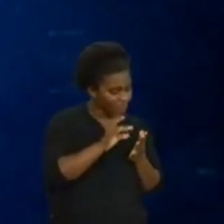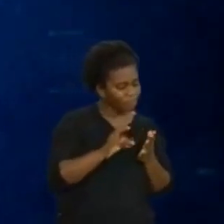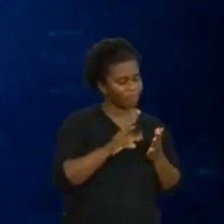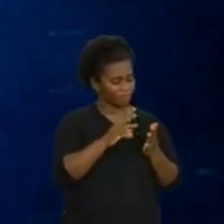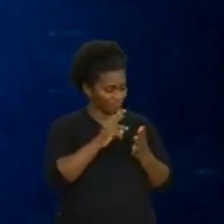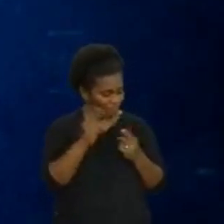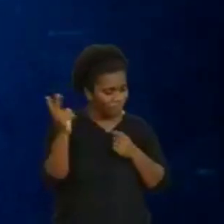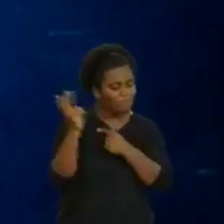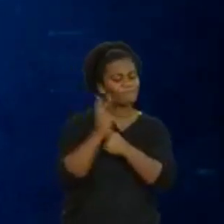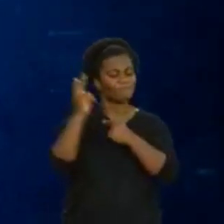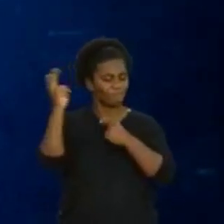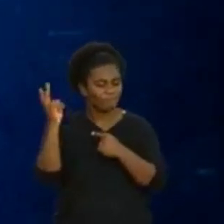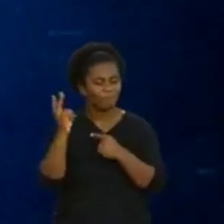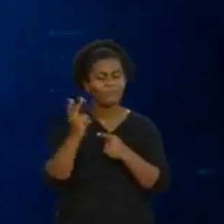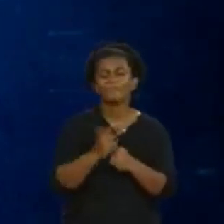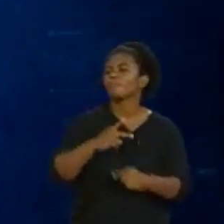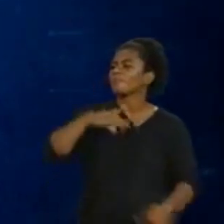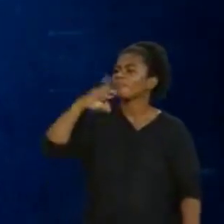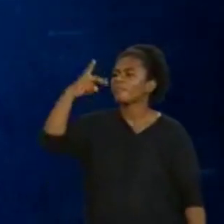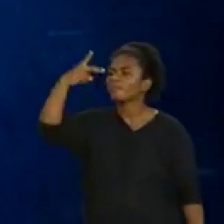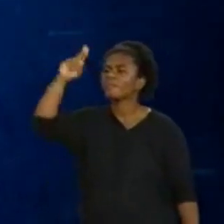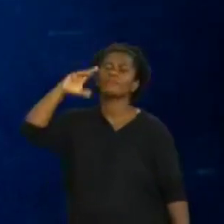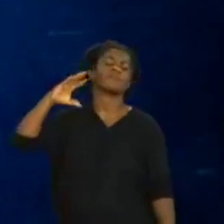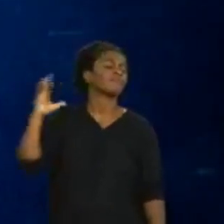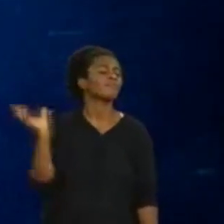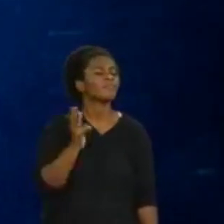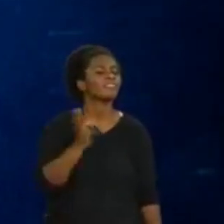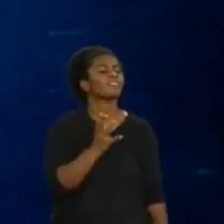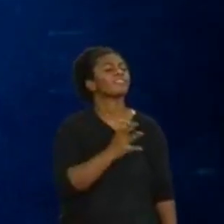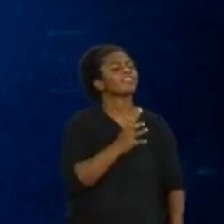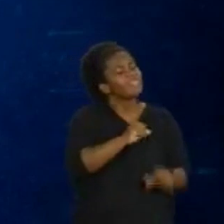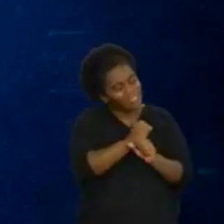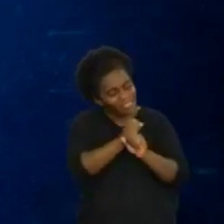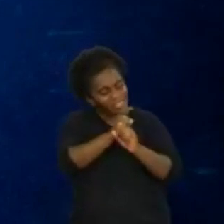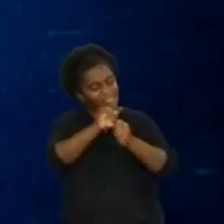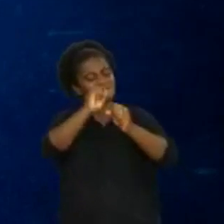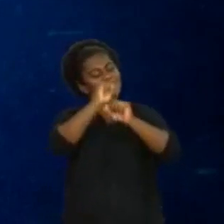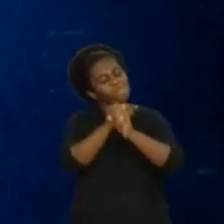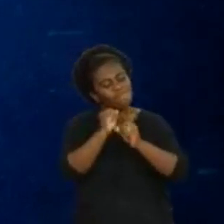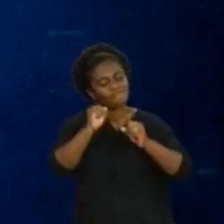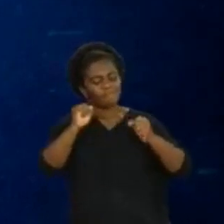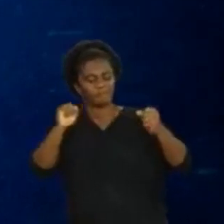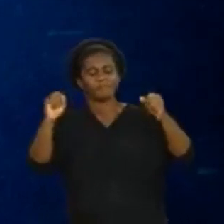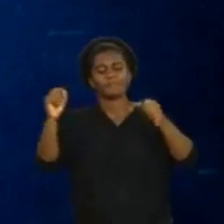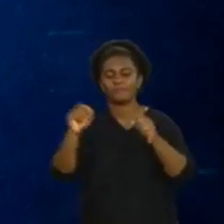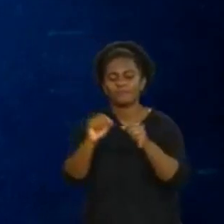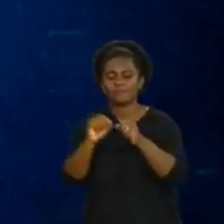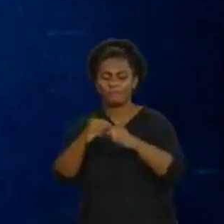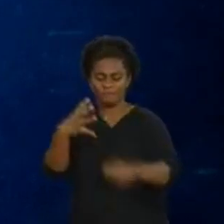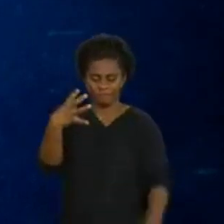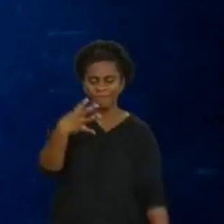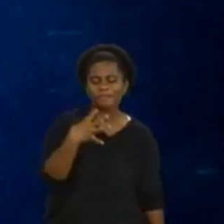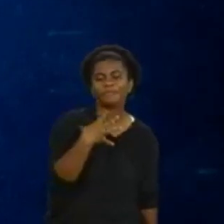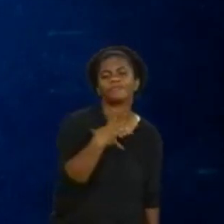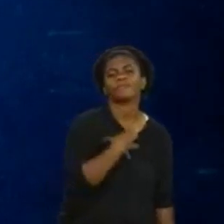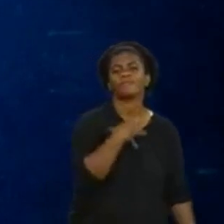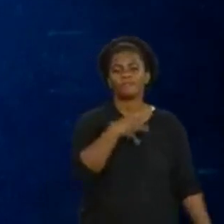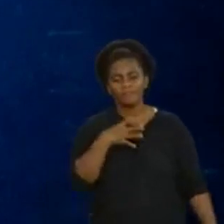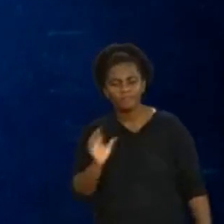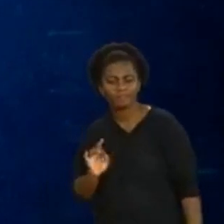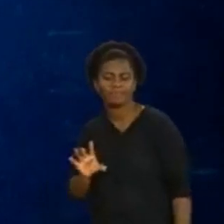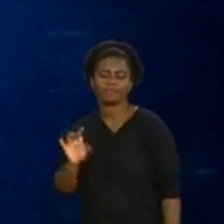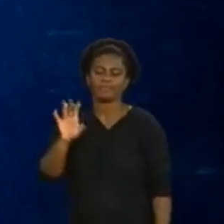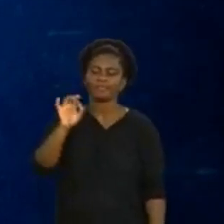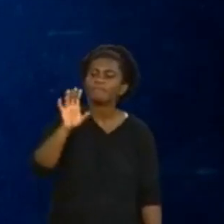detalhes cuida de mim. Seu amor é sobrenatural. Faz. Faz com que eu me